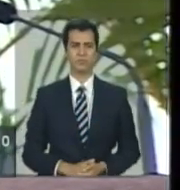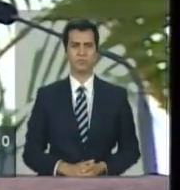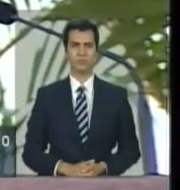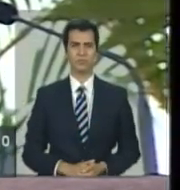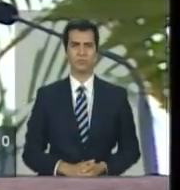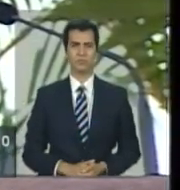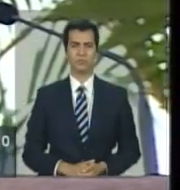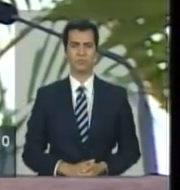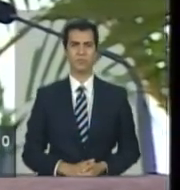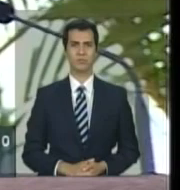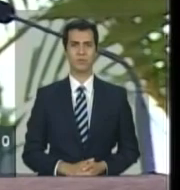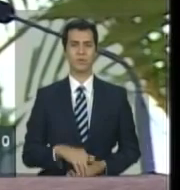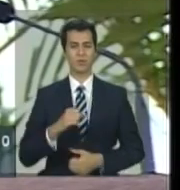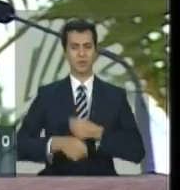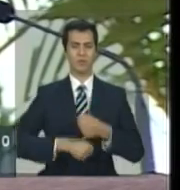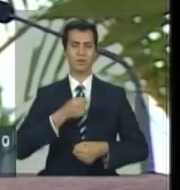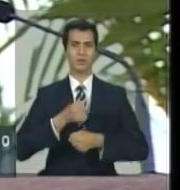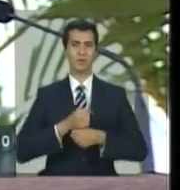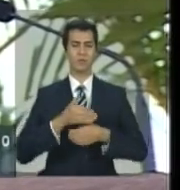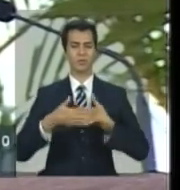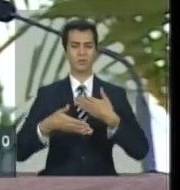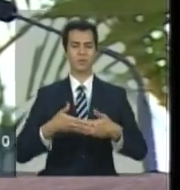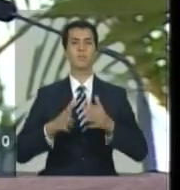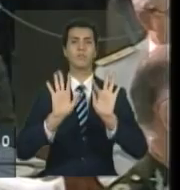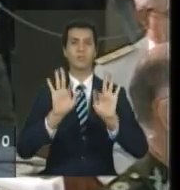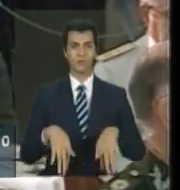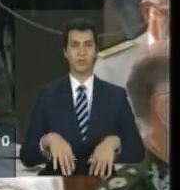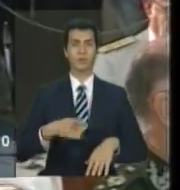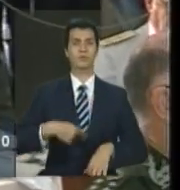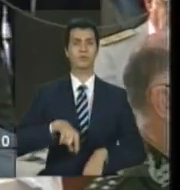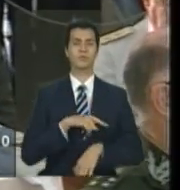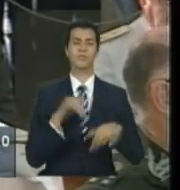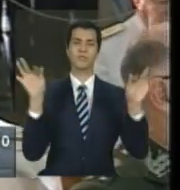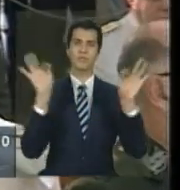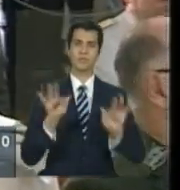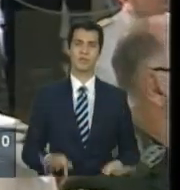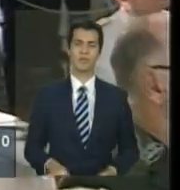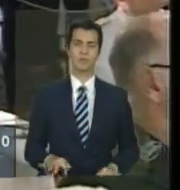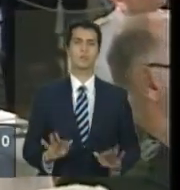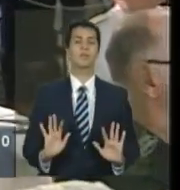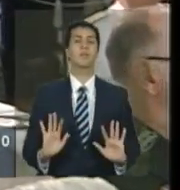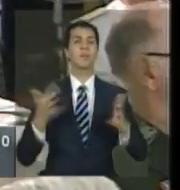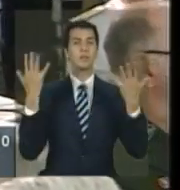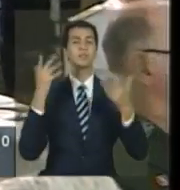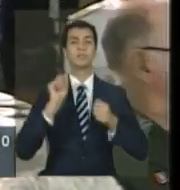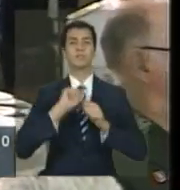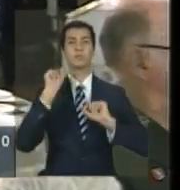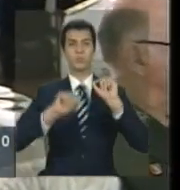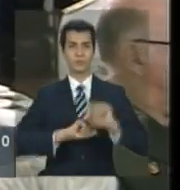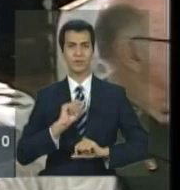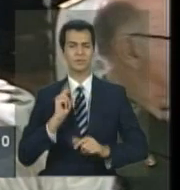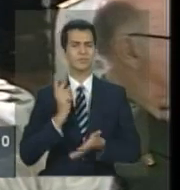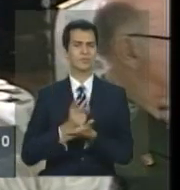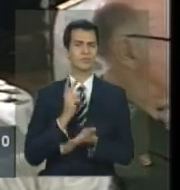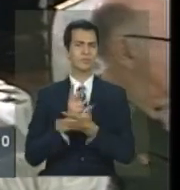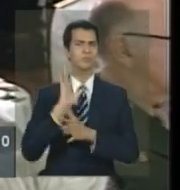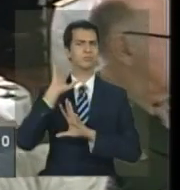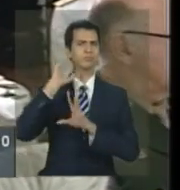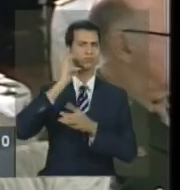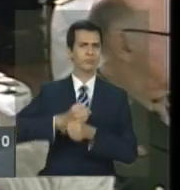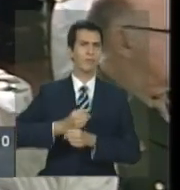de final de ano nos oferecem oportunidades para balanços e para afirmar votos sobre o futuro que